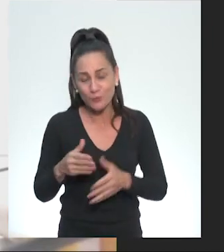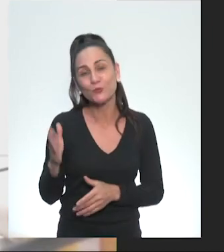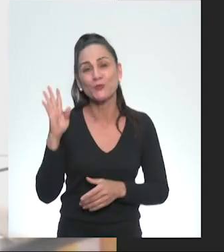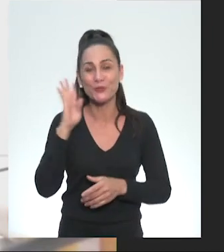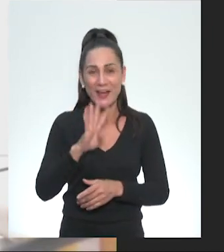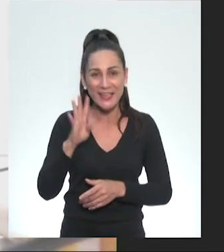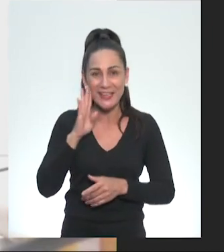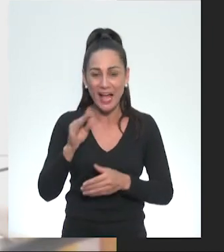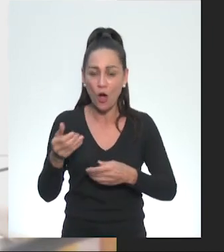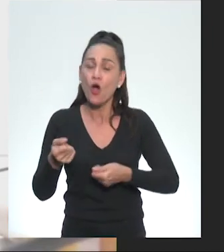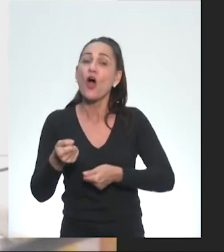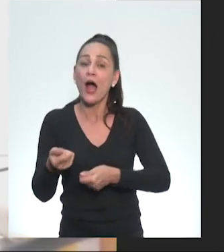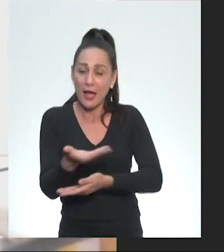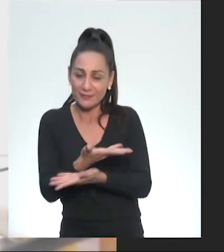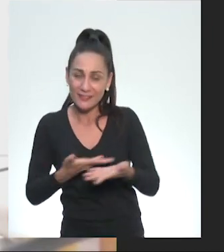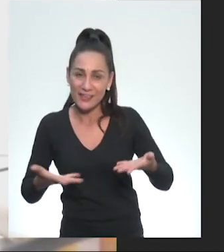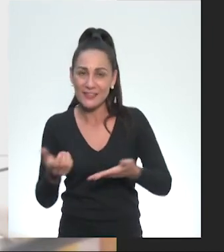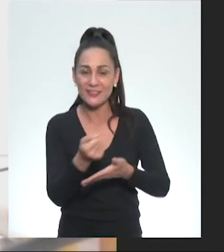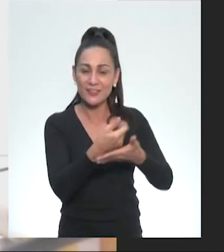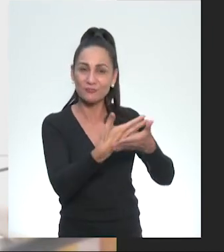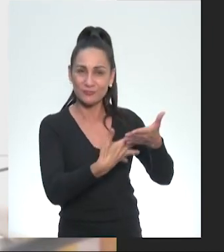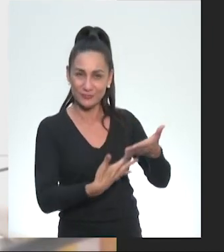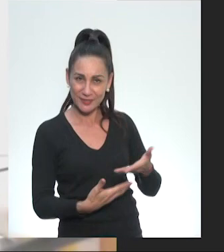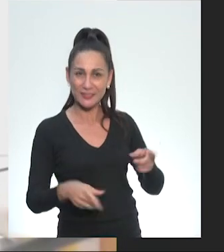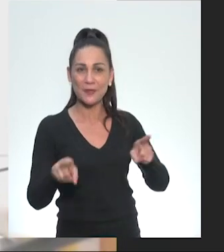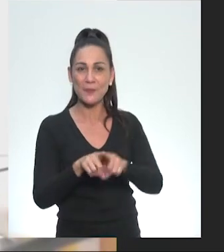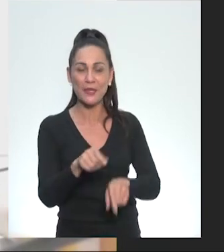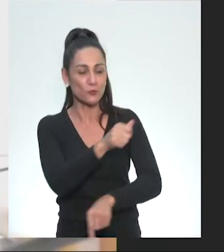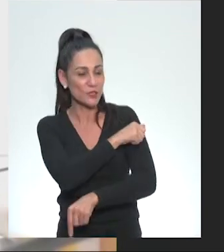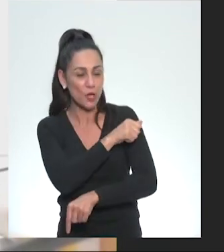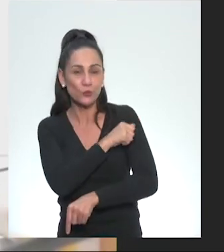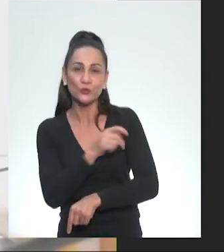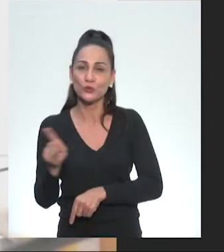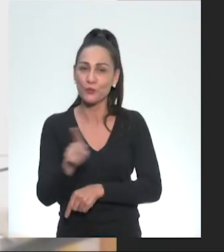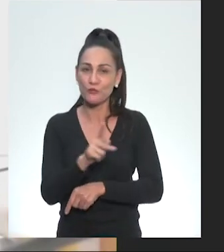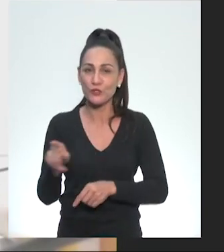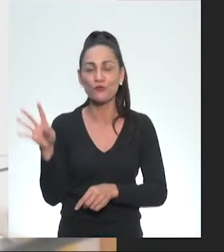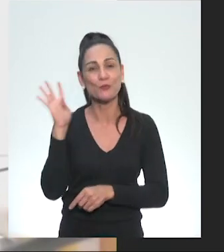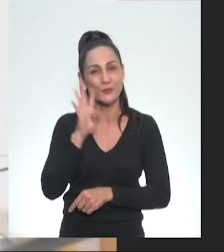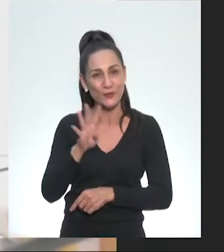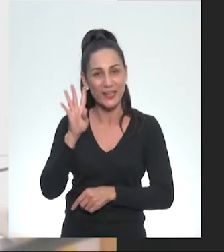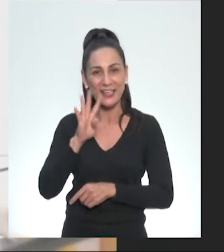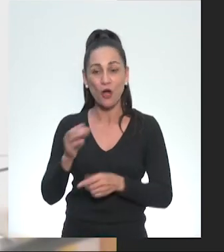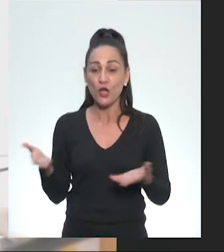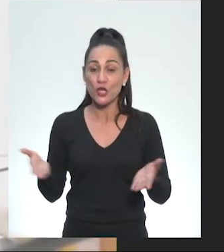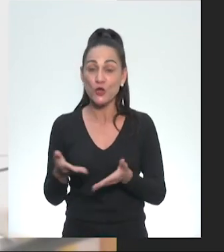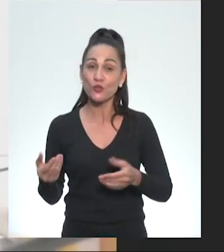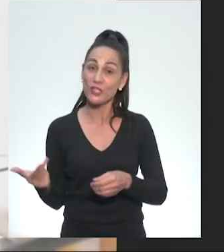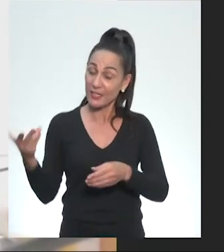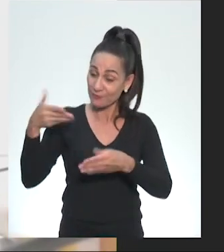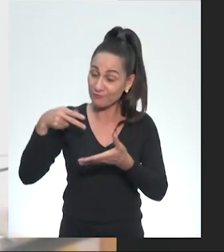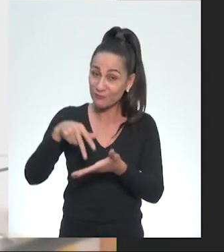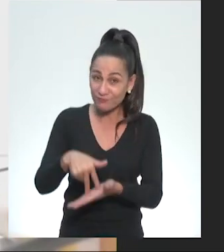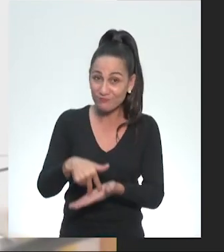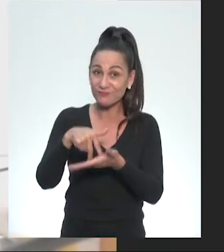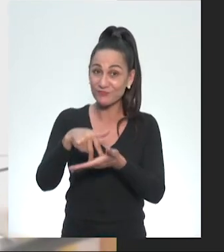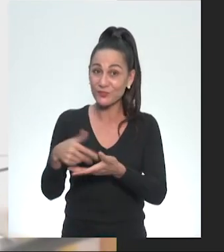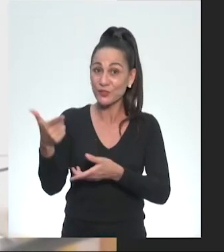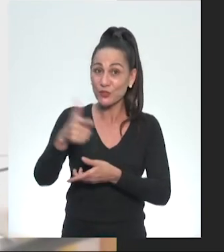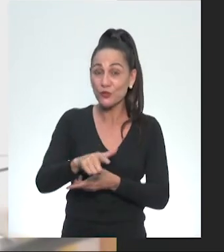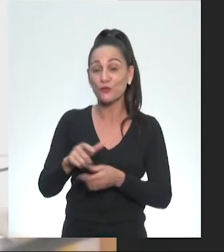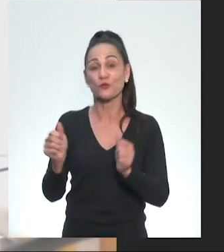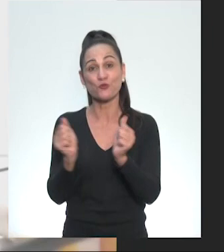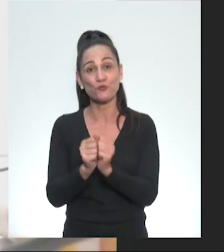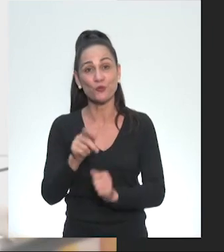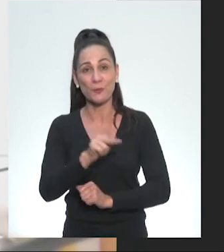bate-papo, a interação tanto dos estudantes quanto dos professores foi muito bacana. E hoje a gente está aqui novamente com a professora Sheila